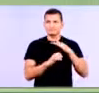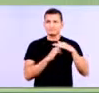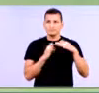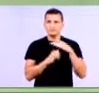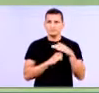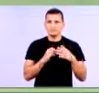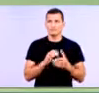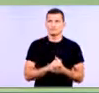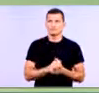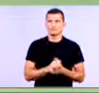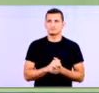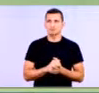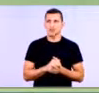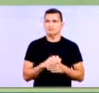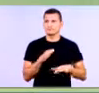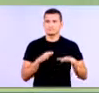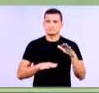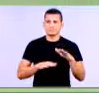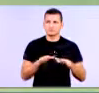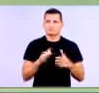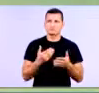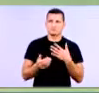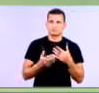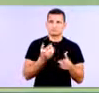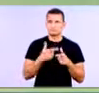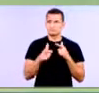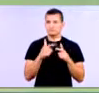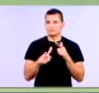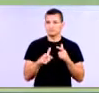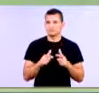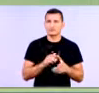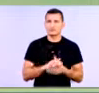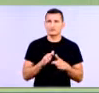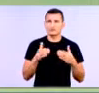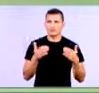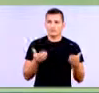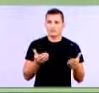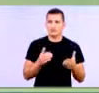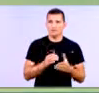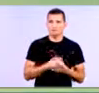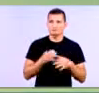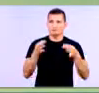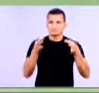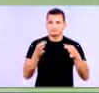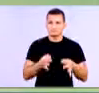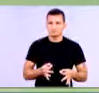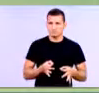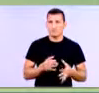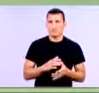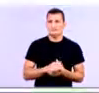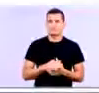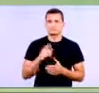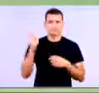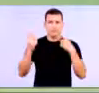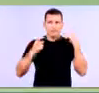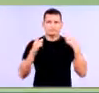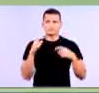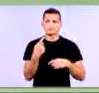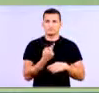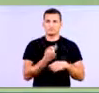independente de quaisquer intempéries. Então, é exatamente isso a preocupação que nós devemos ter,